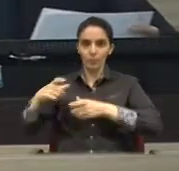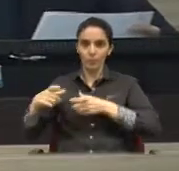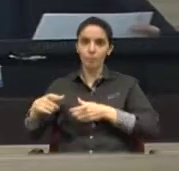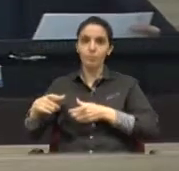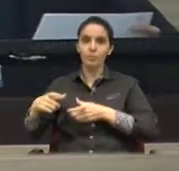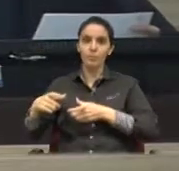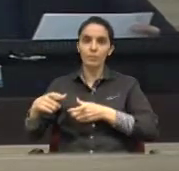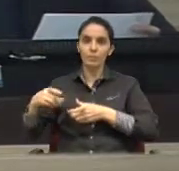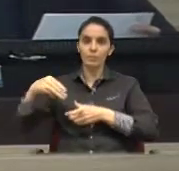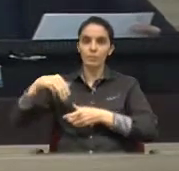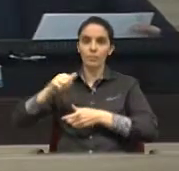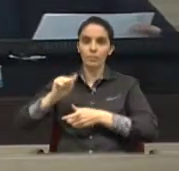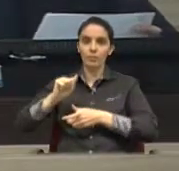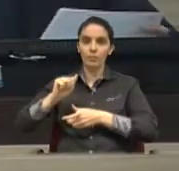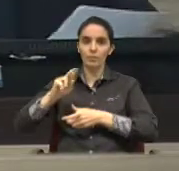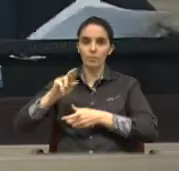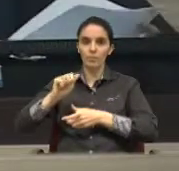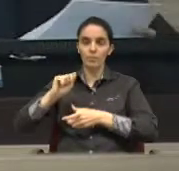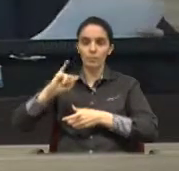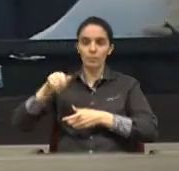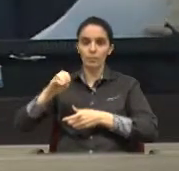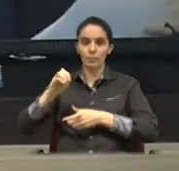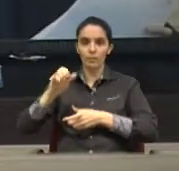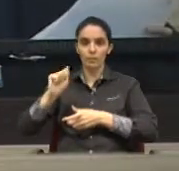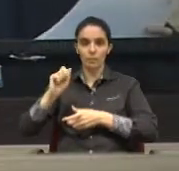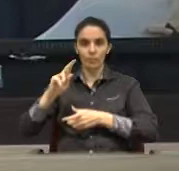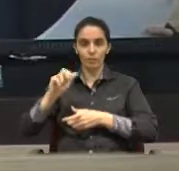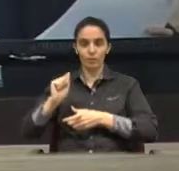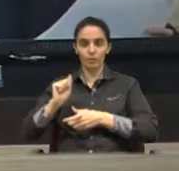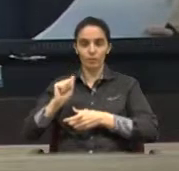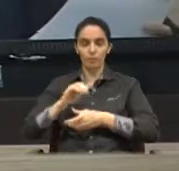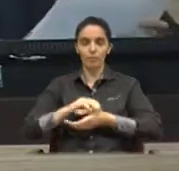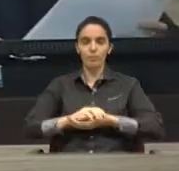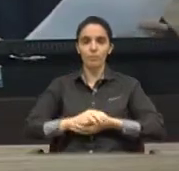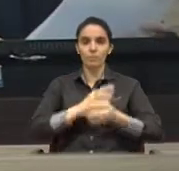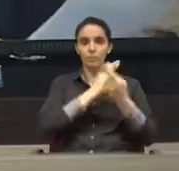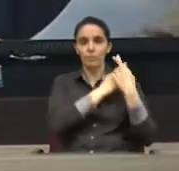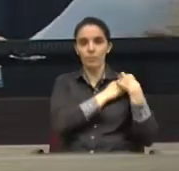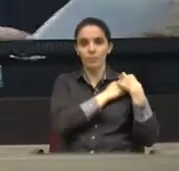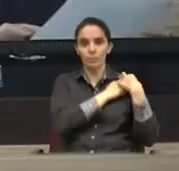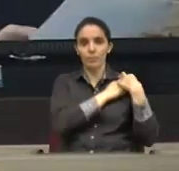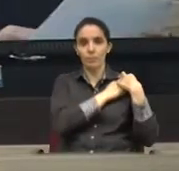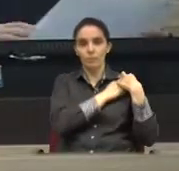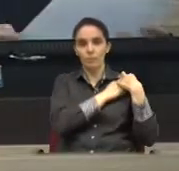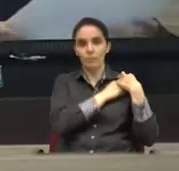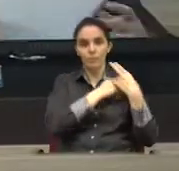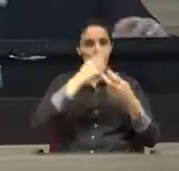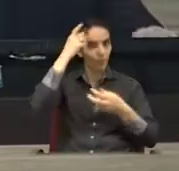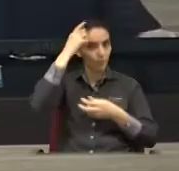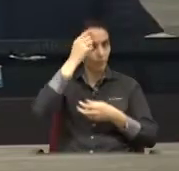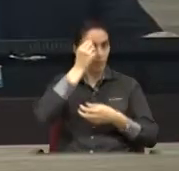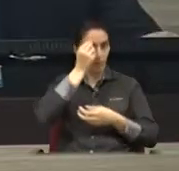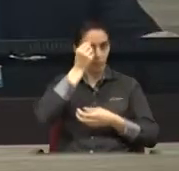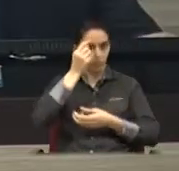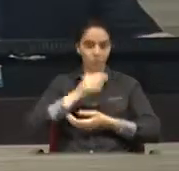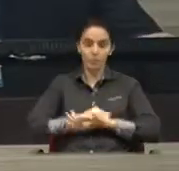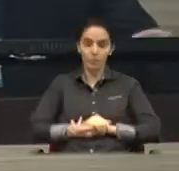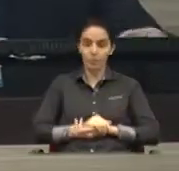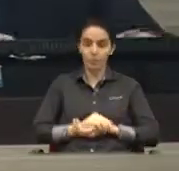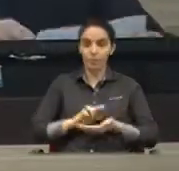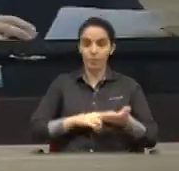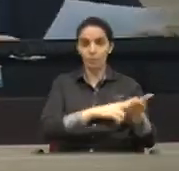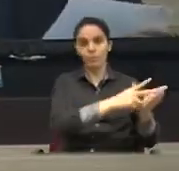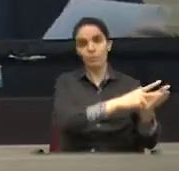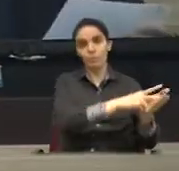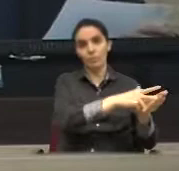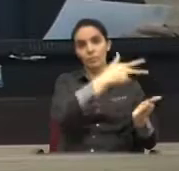loteamento Jardim Marajoara, no município de Limeira, São Paulo. Vereador Anderson Cornélio Pereira. Encaminhe-se às